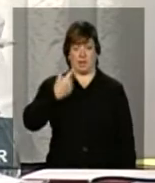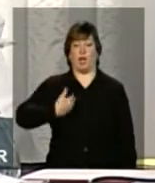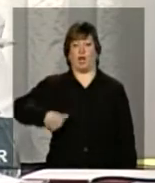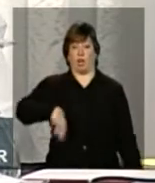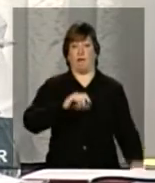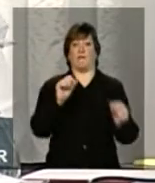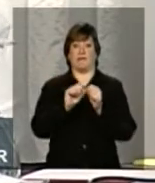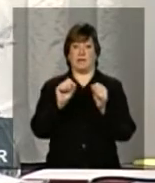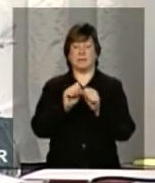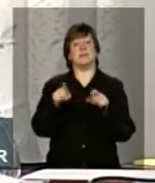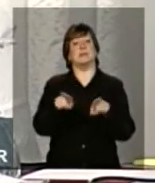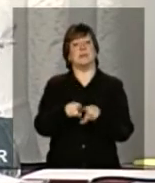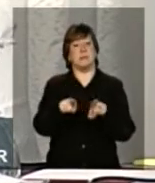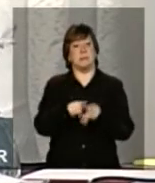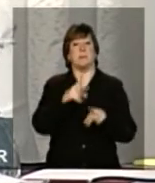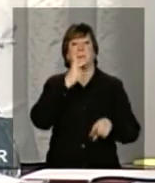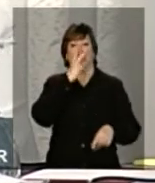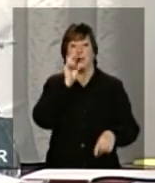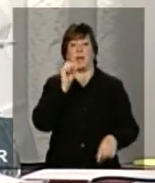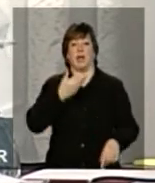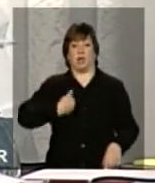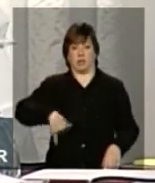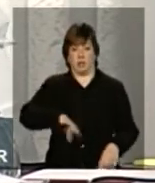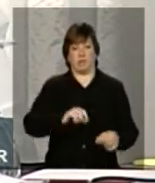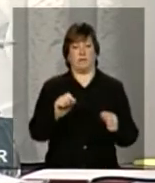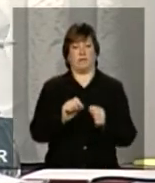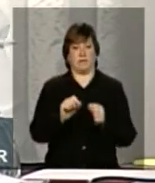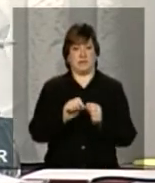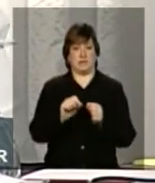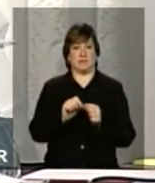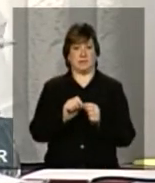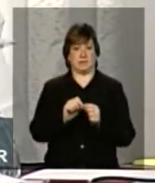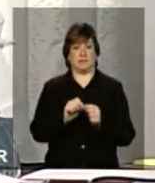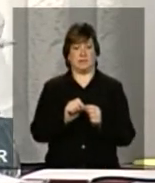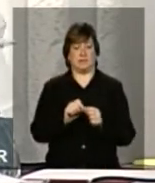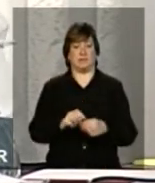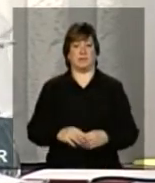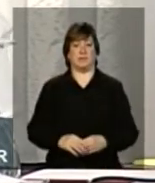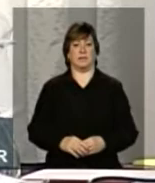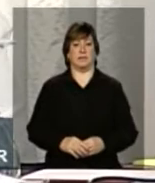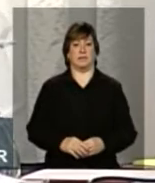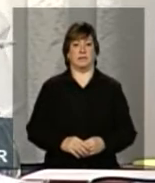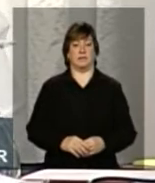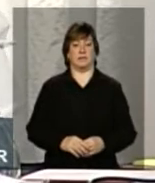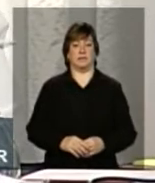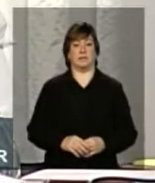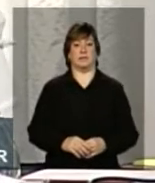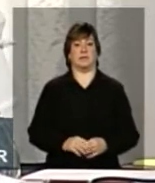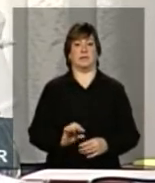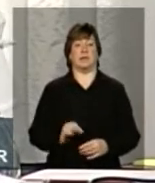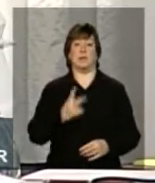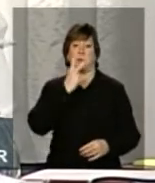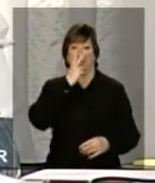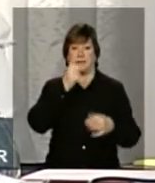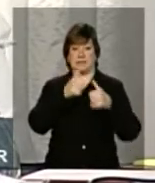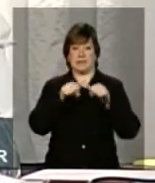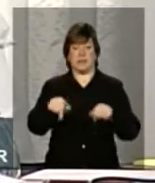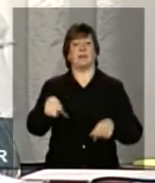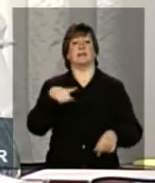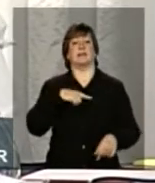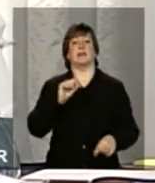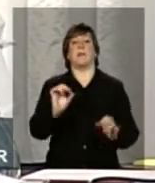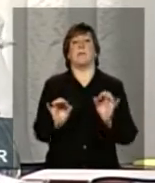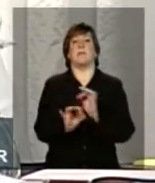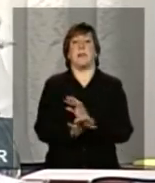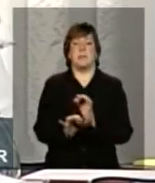fizemos, também me parece que nós tiramos, me parece que está aqui, é a